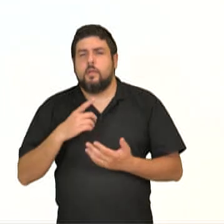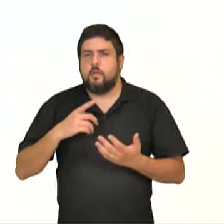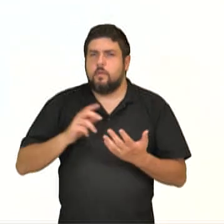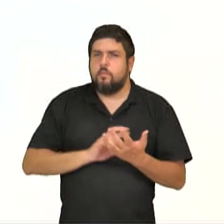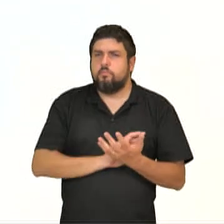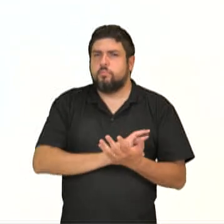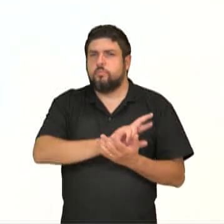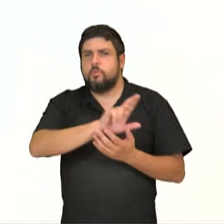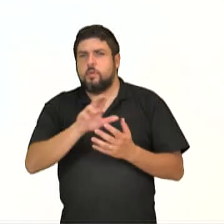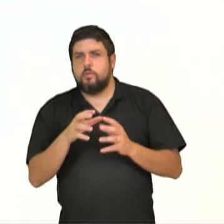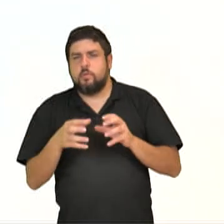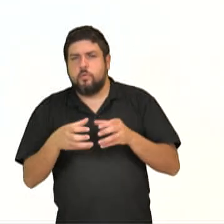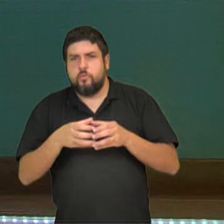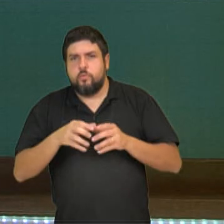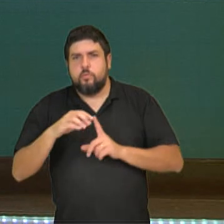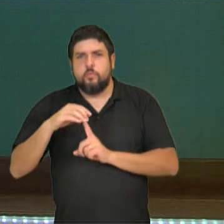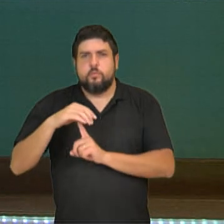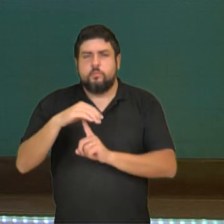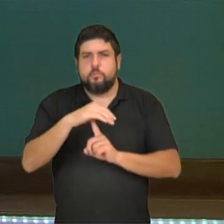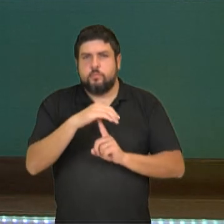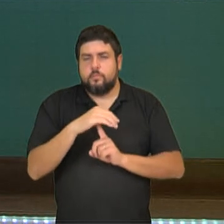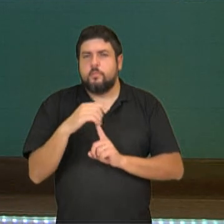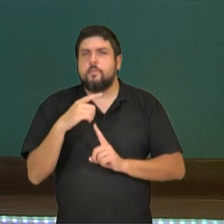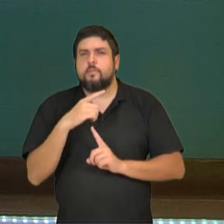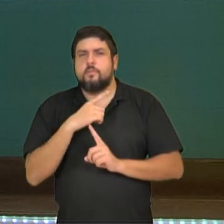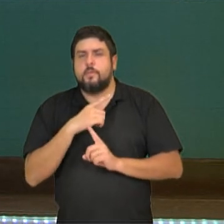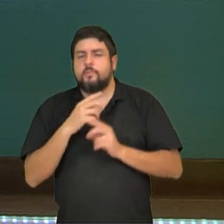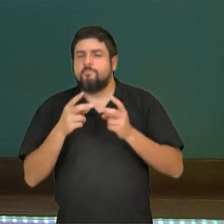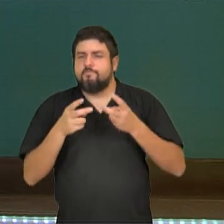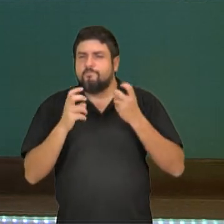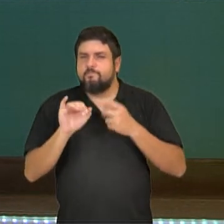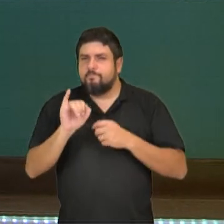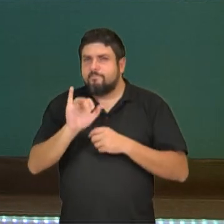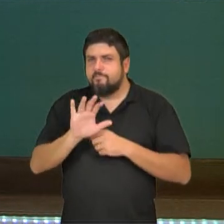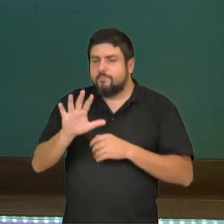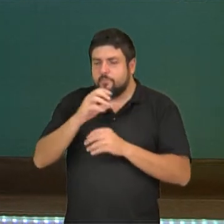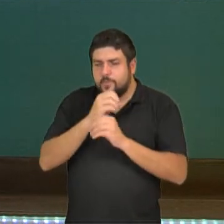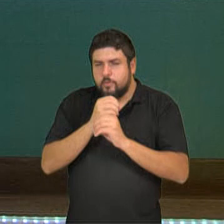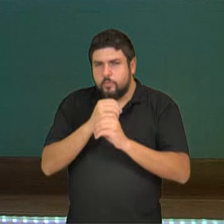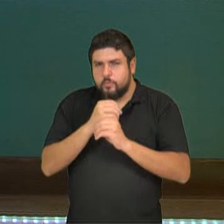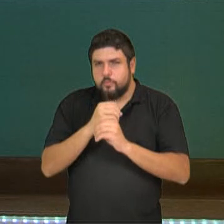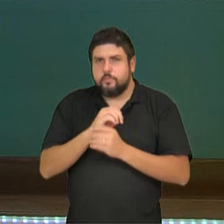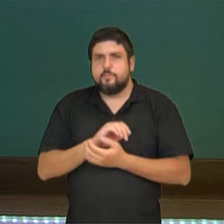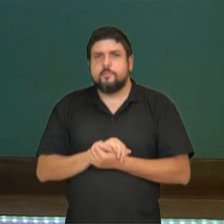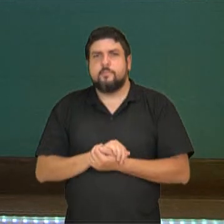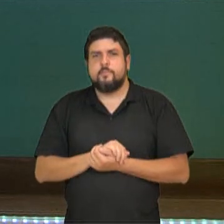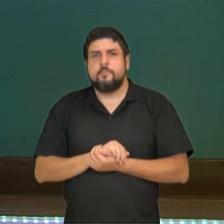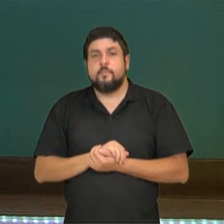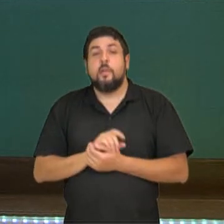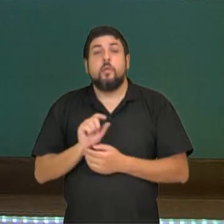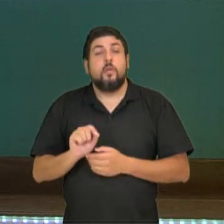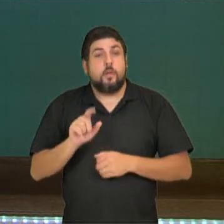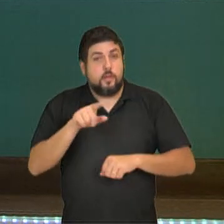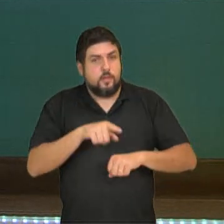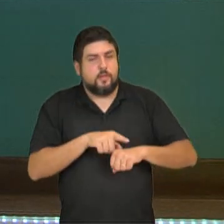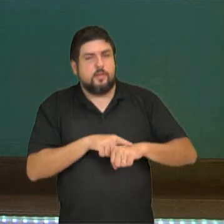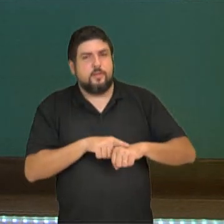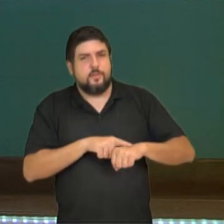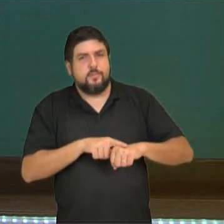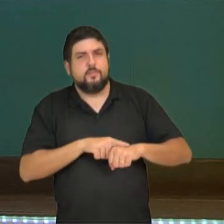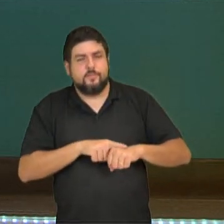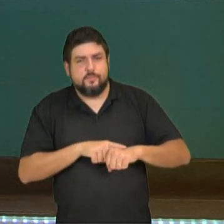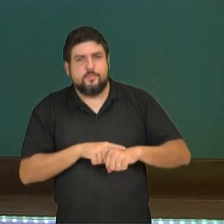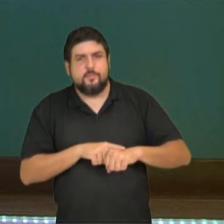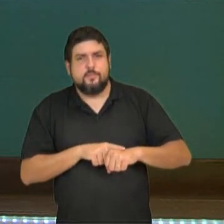família, tem vários representantes. A gente percebe algumas imagens de microscopia. Atinge a pele, agora não o sistema